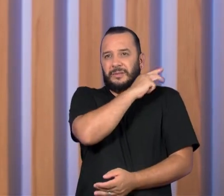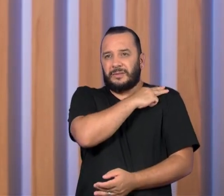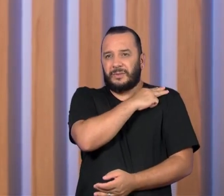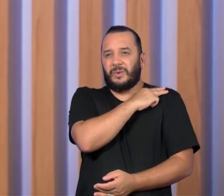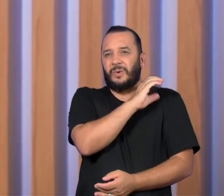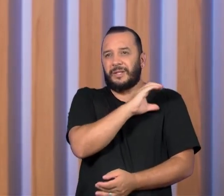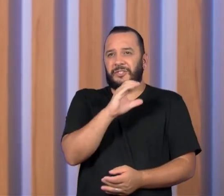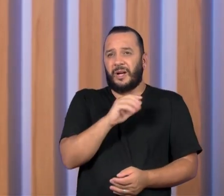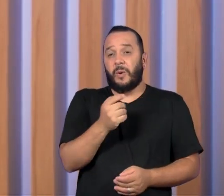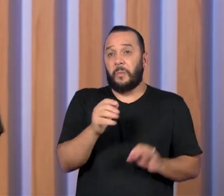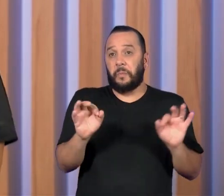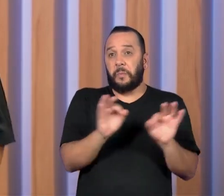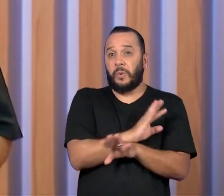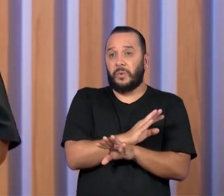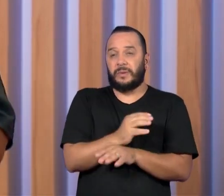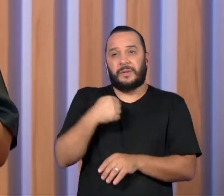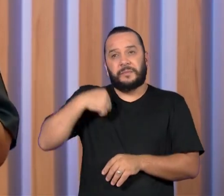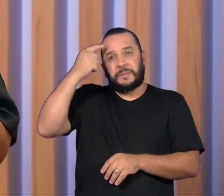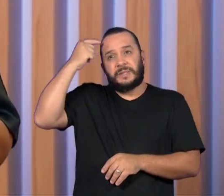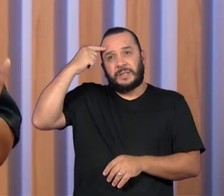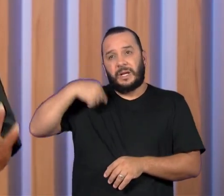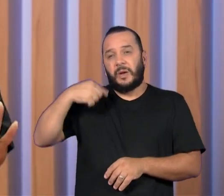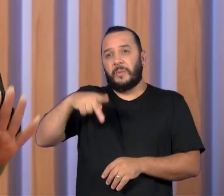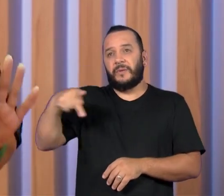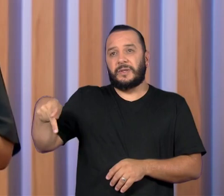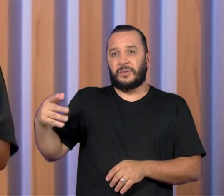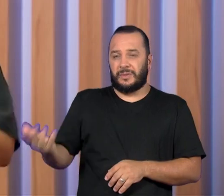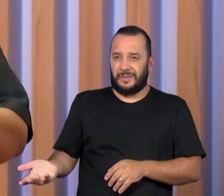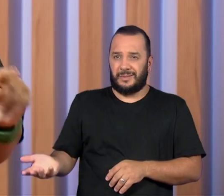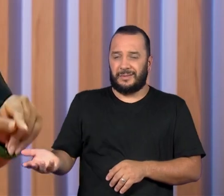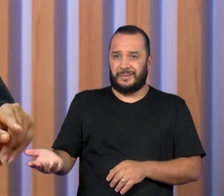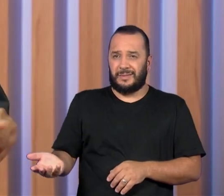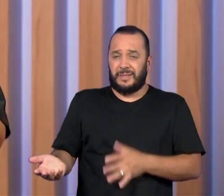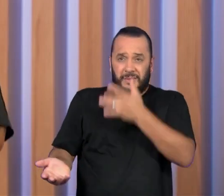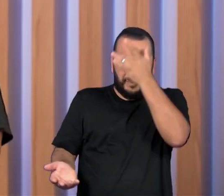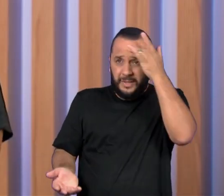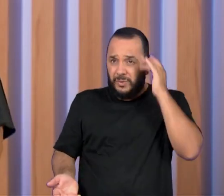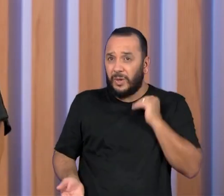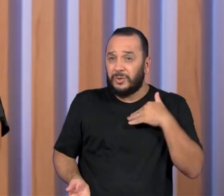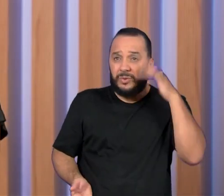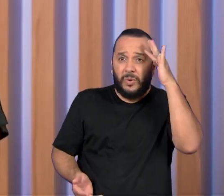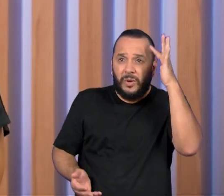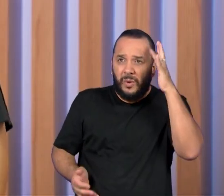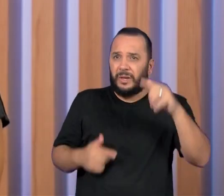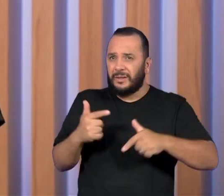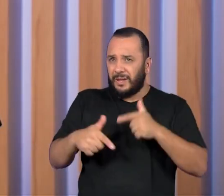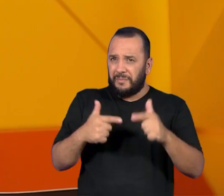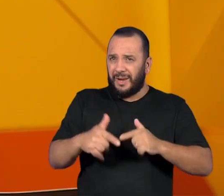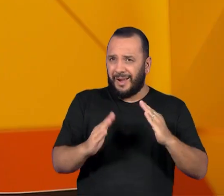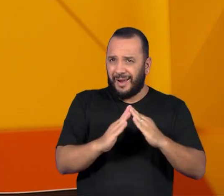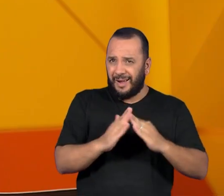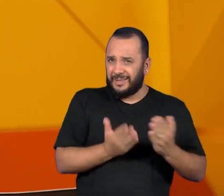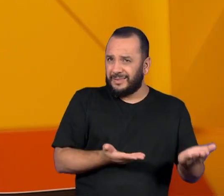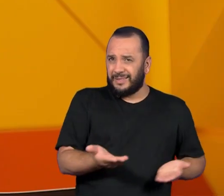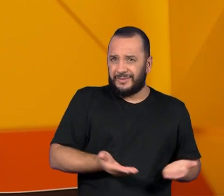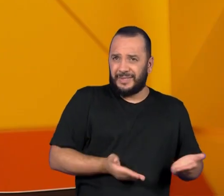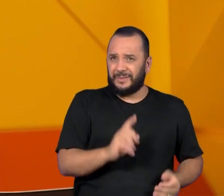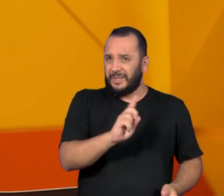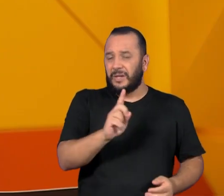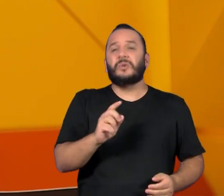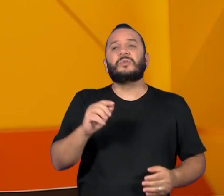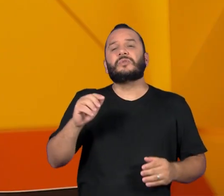professora. Eu acho que toda trabalhadora doméstica hoje, ela nunca sonhou em ser uma empregada doméstica ou ser uma trabalhadora doméstica. Ela sonha em ser